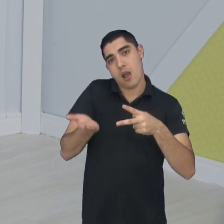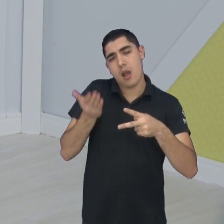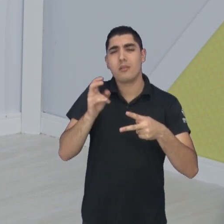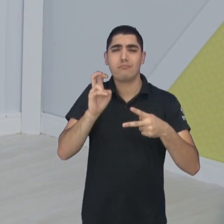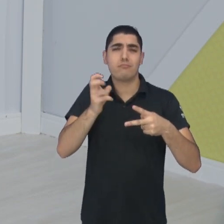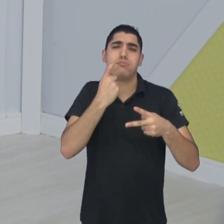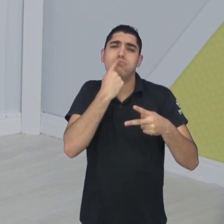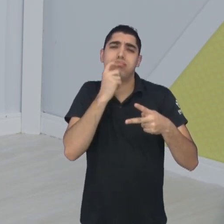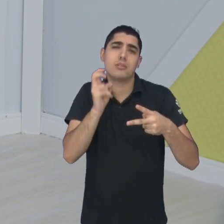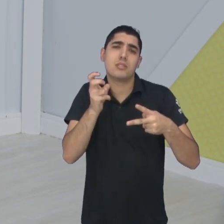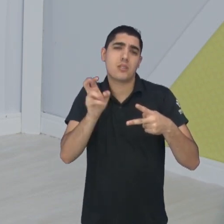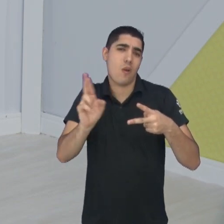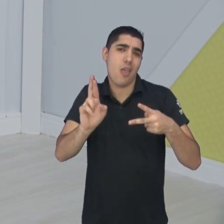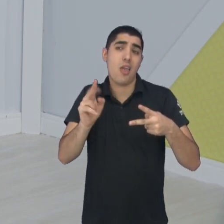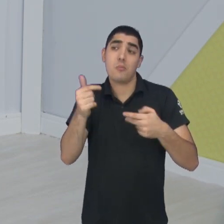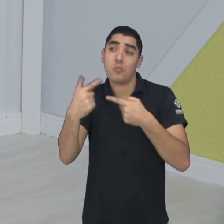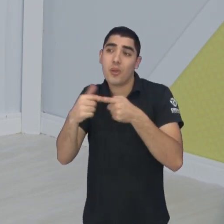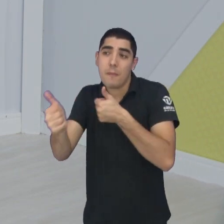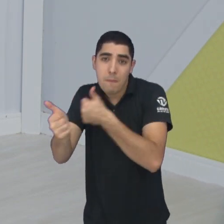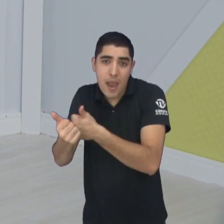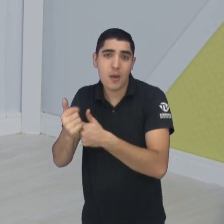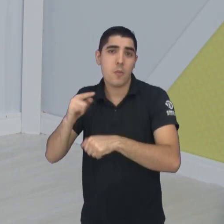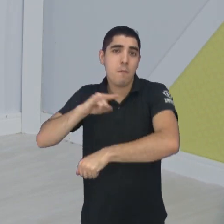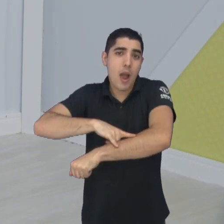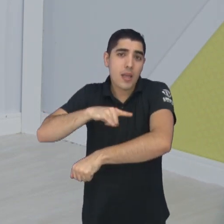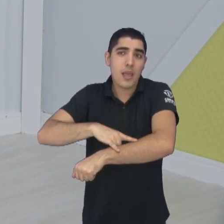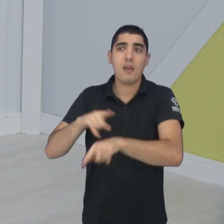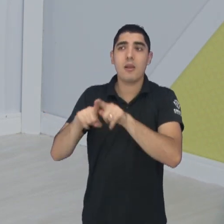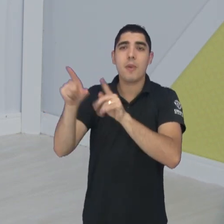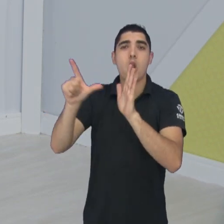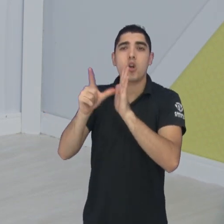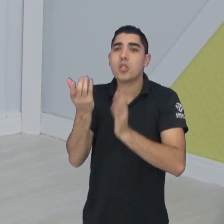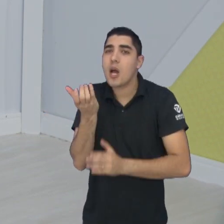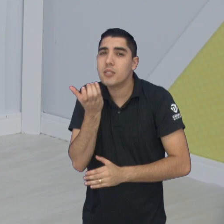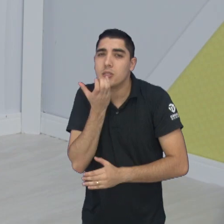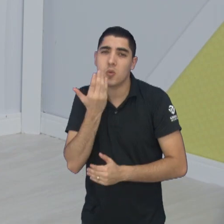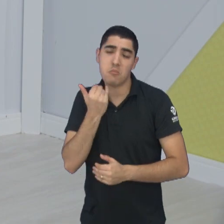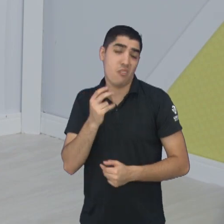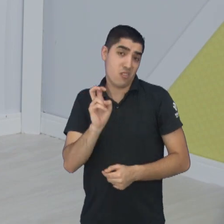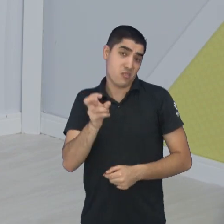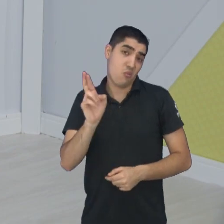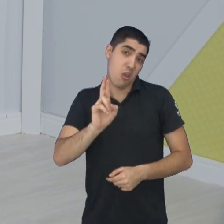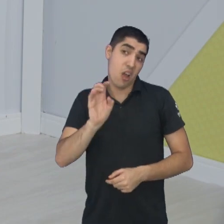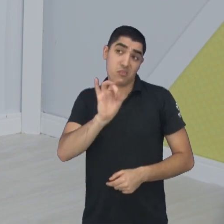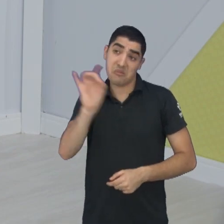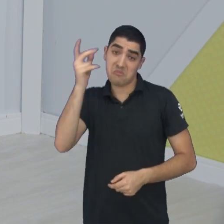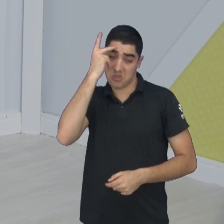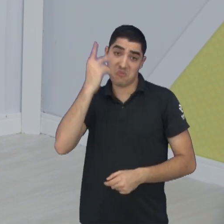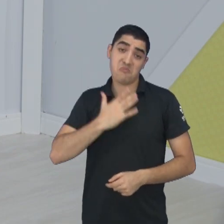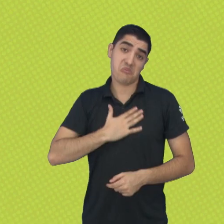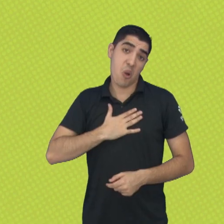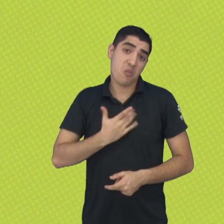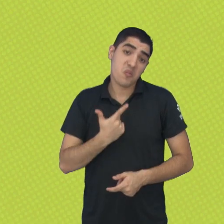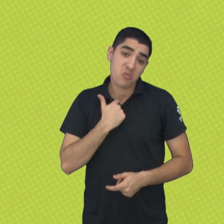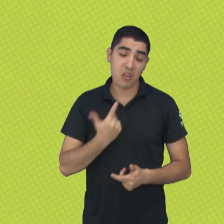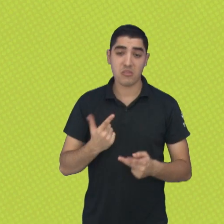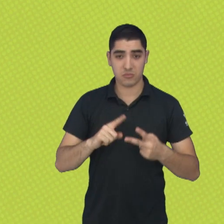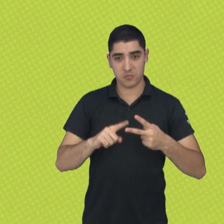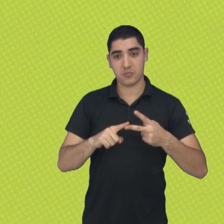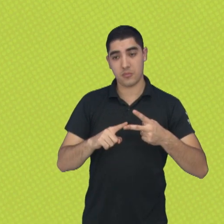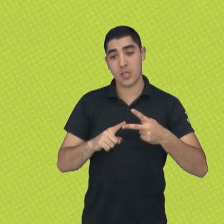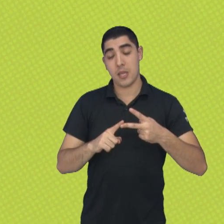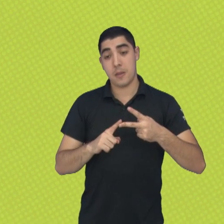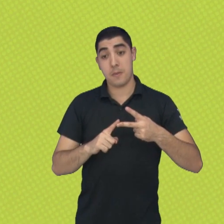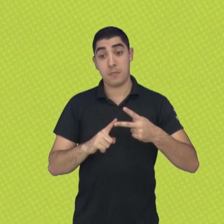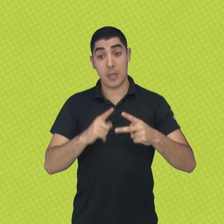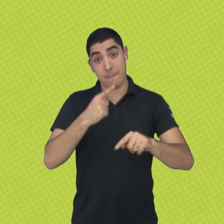5,00 a mais para você ter o banheiro ali perto, você ter a lanchonete mais perto ali, por R$ 5,00 de repente vale a pena você pagar 30 a inteira, 15 a meia e